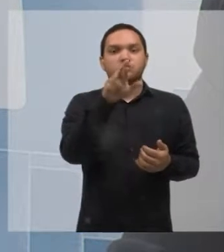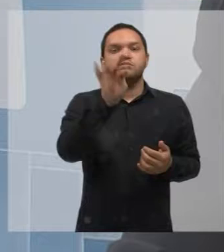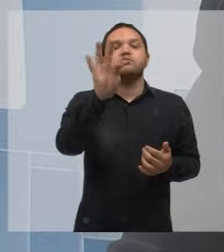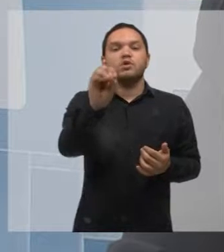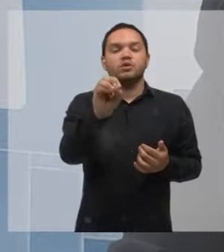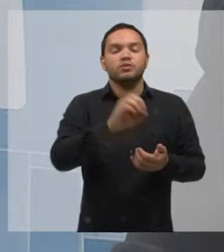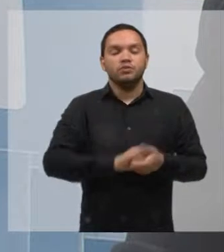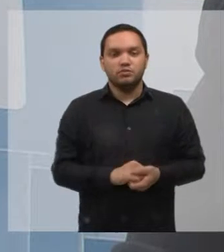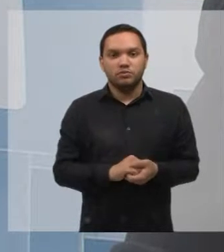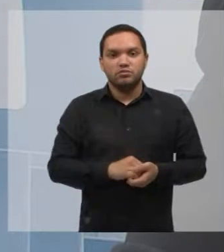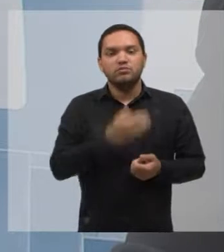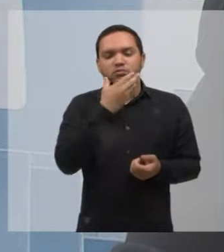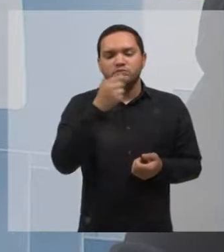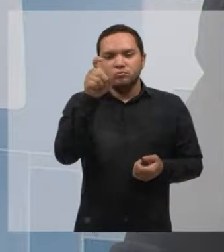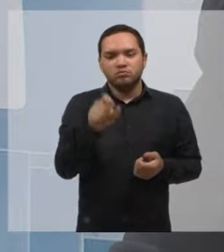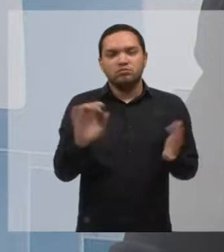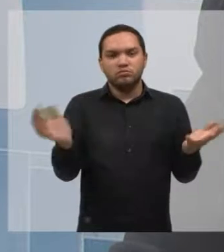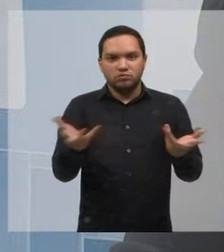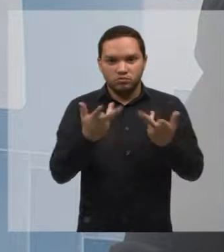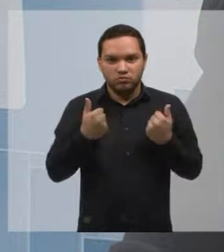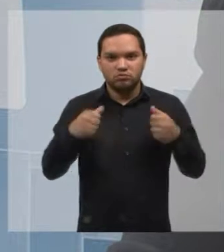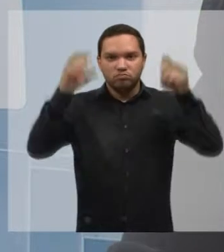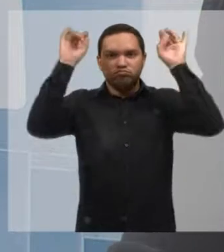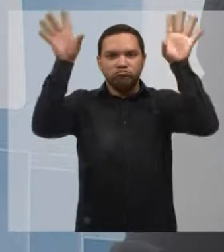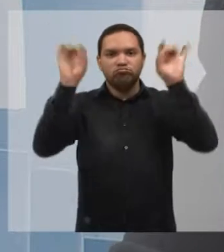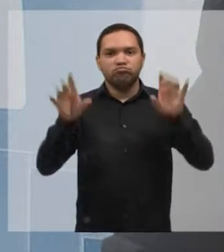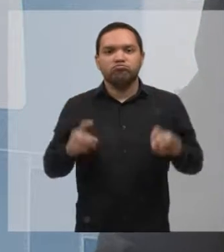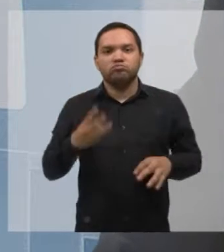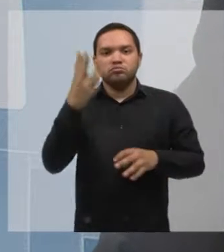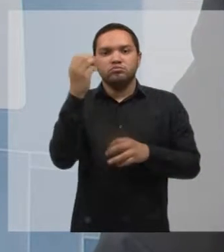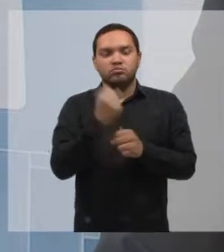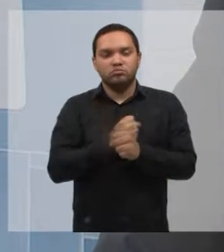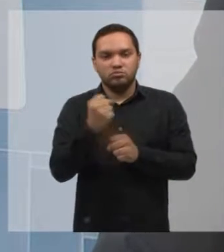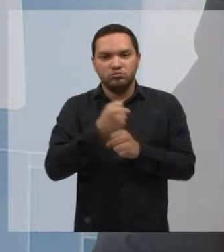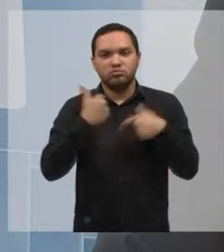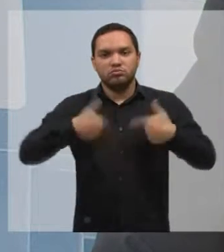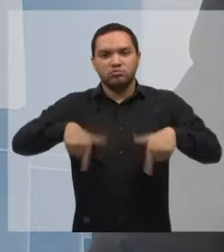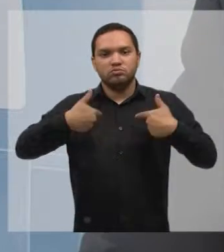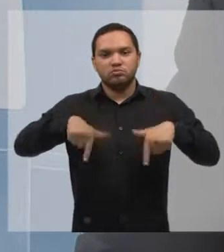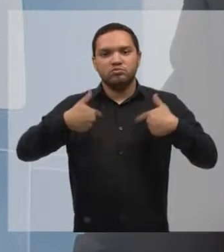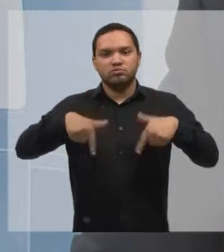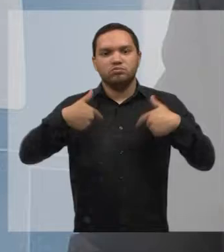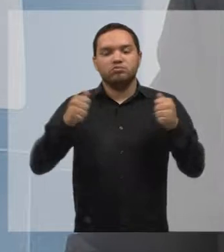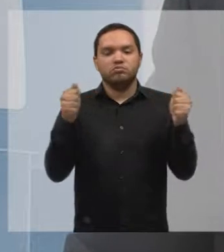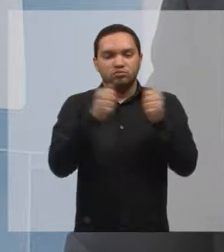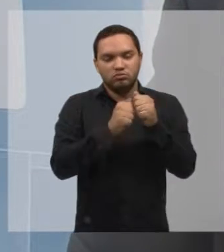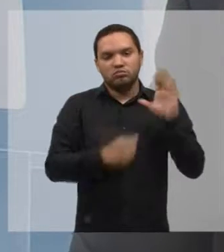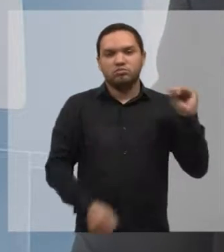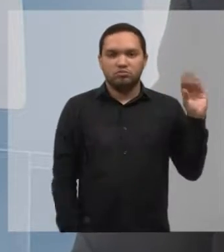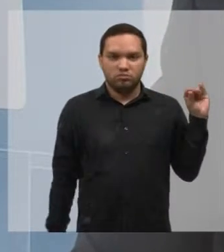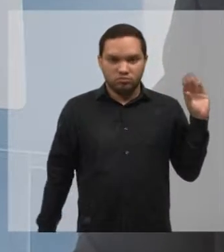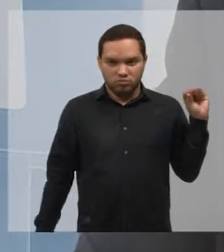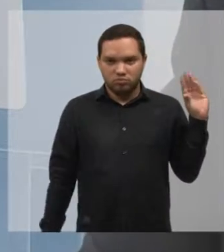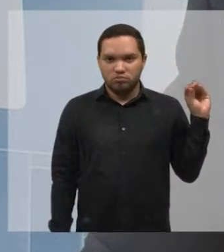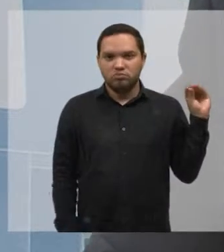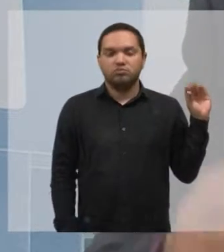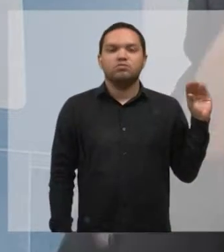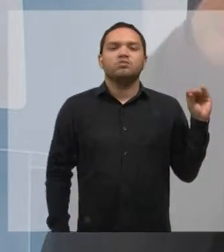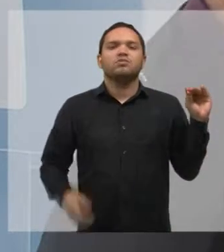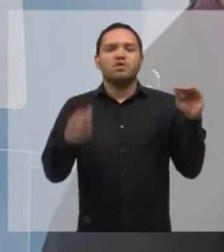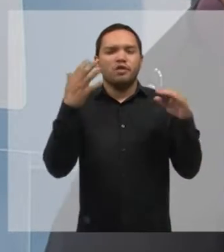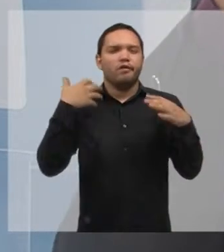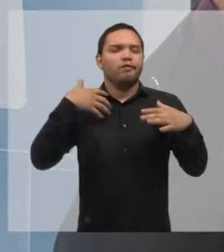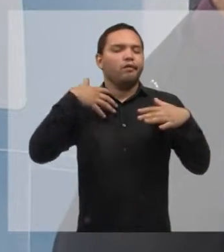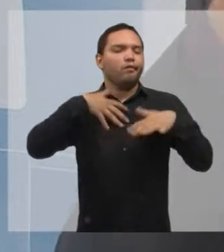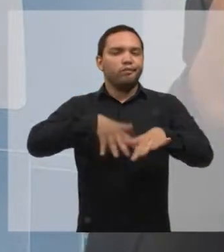né? Um homem de muito prestígio. Há mais de 30 anos ao lado de Ciro Gomes. Se você vê na carreata do Ciro, nas